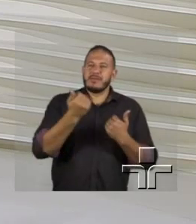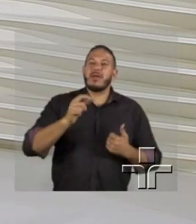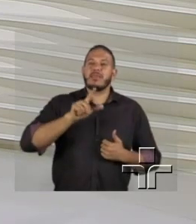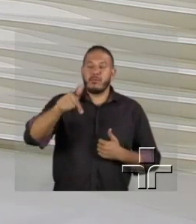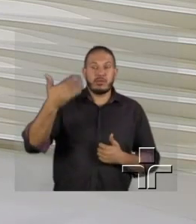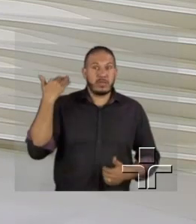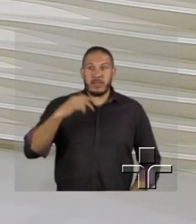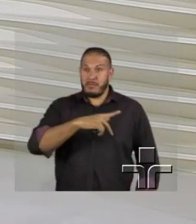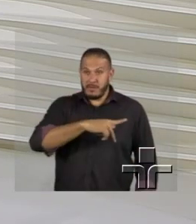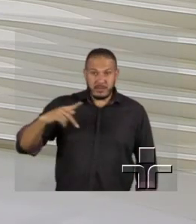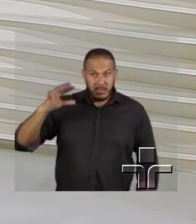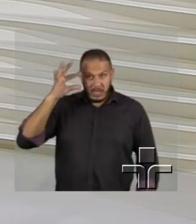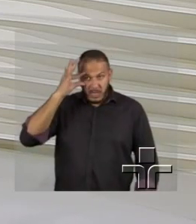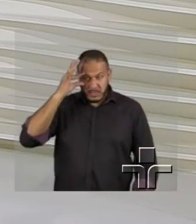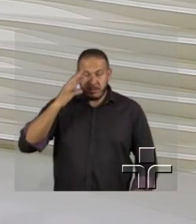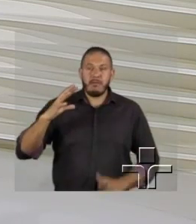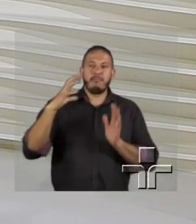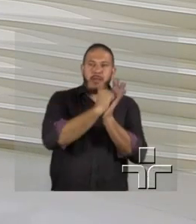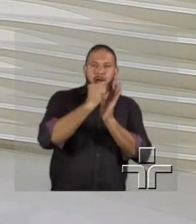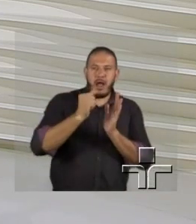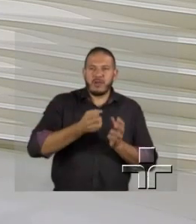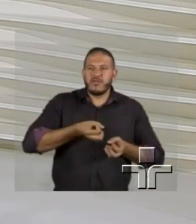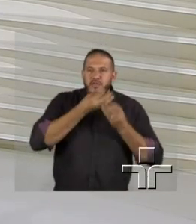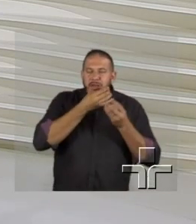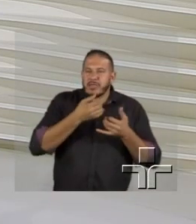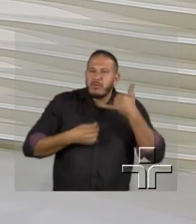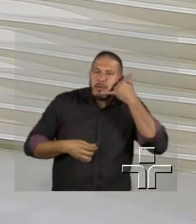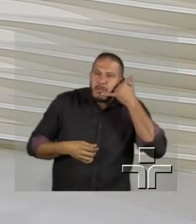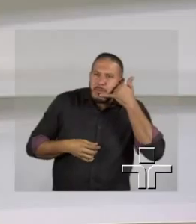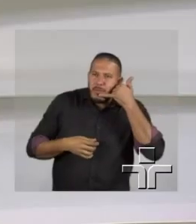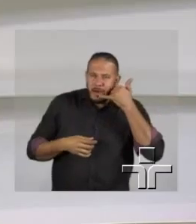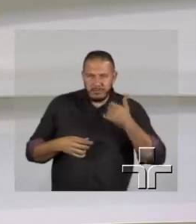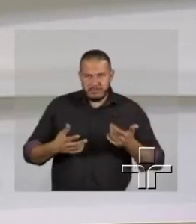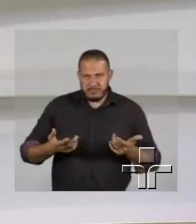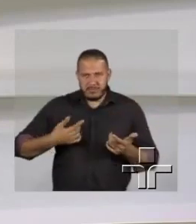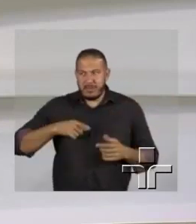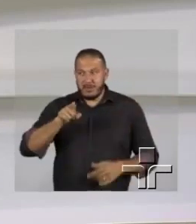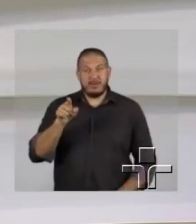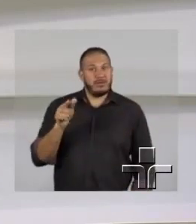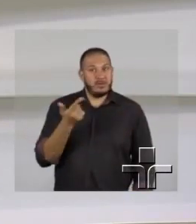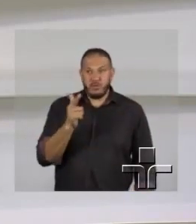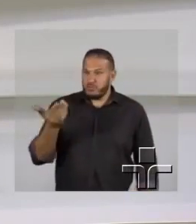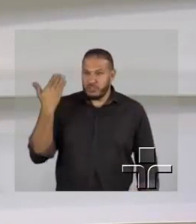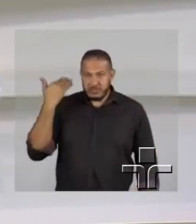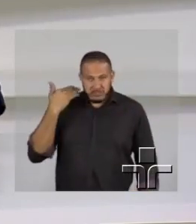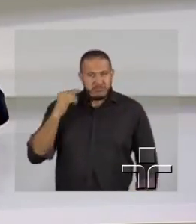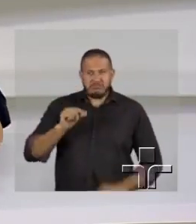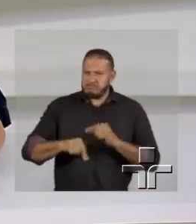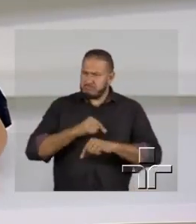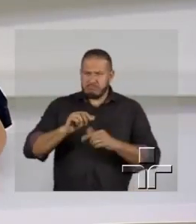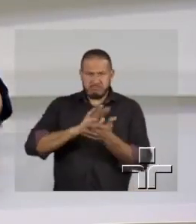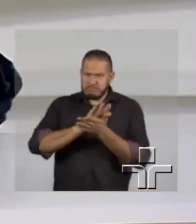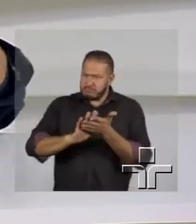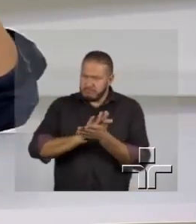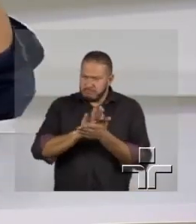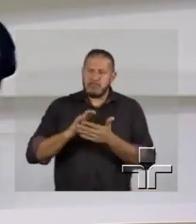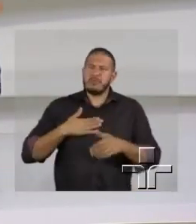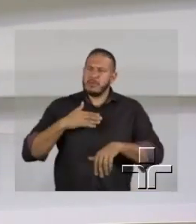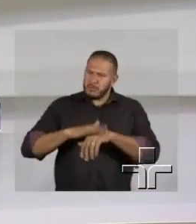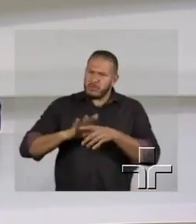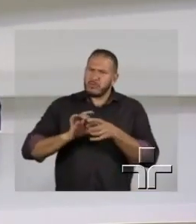rabo. Ponta, de cabo a rabo, como se diz. Porque sentava ali do lado da casa. O que mais, assim? Ficava lendo. Você não está querendo ir